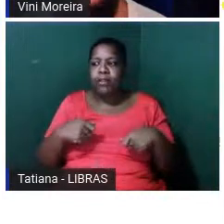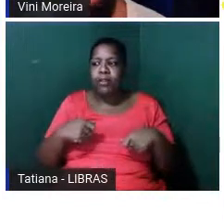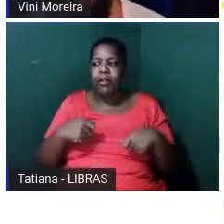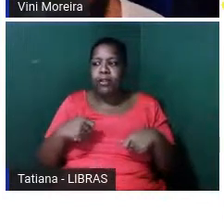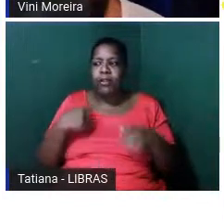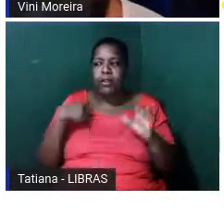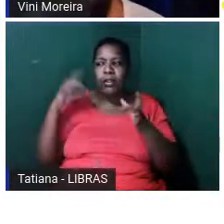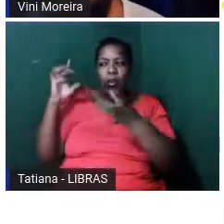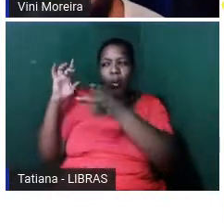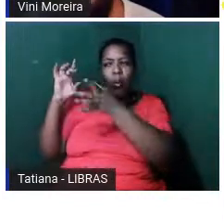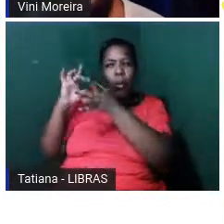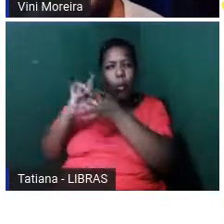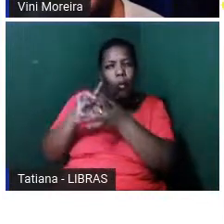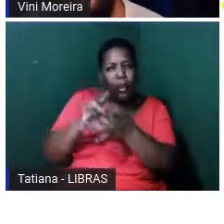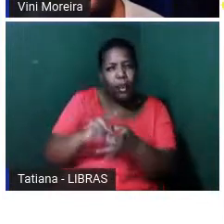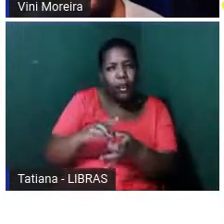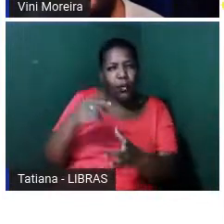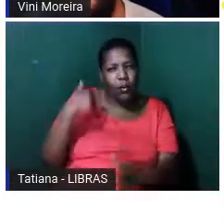contextualizar